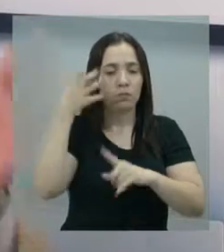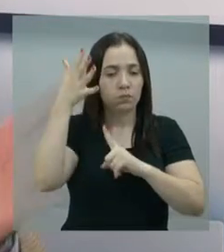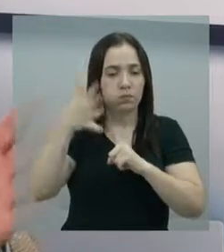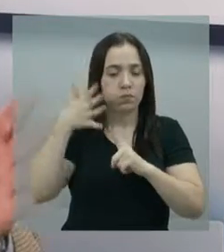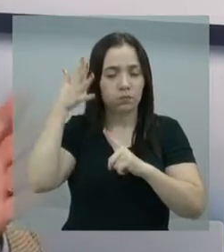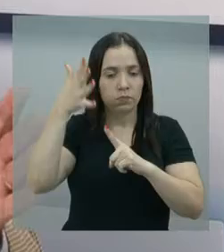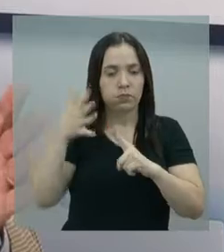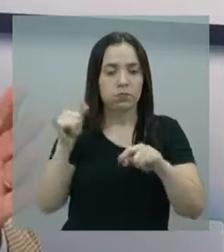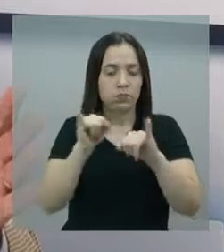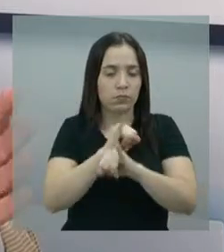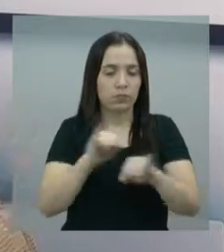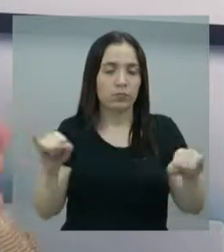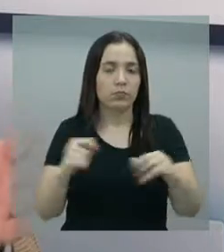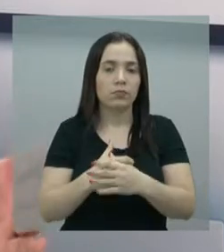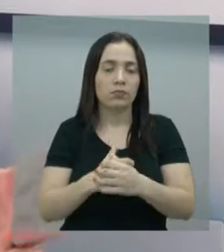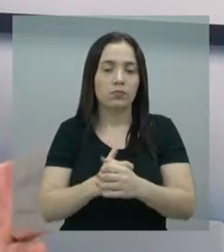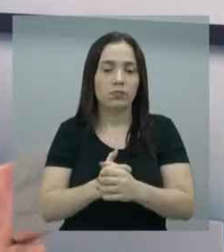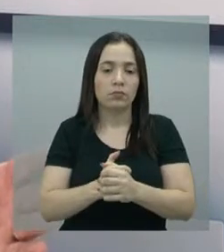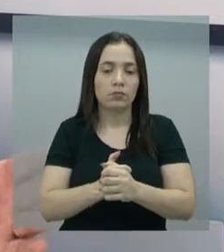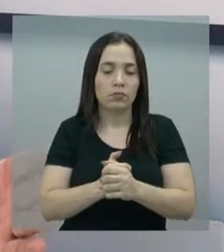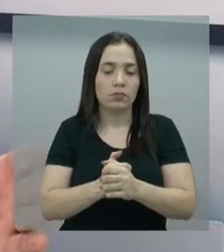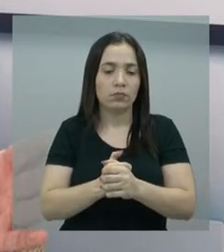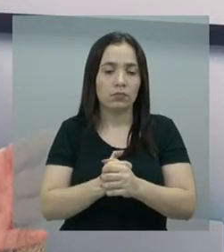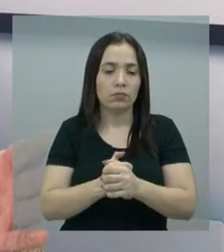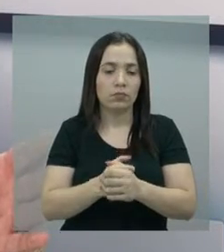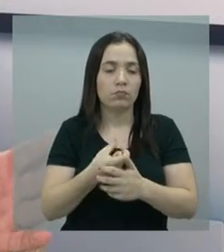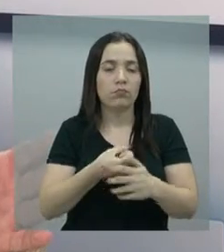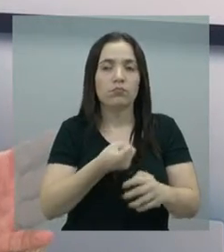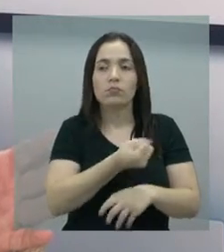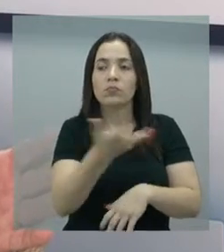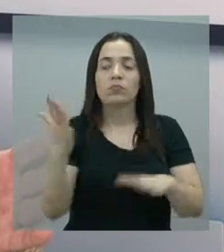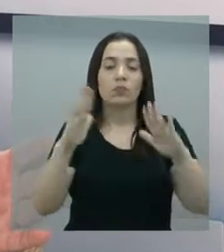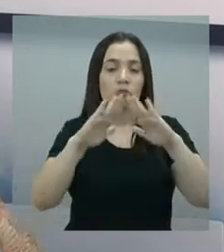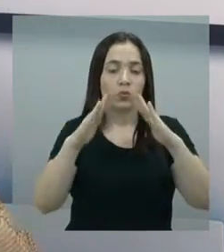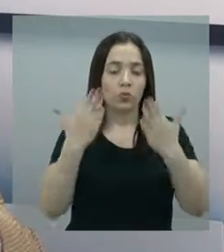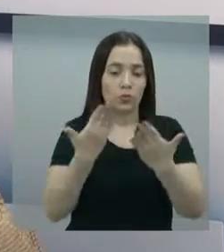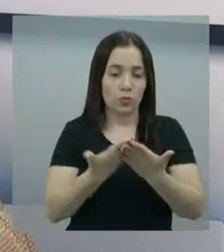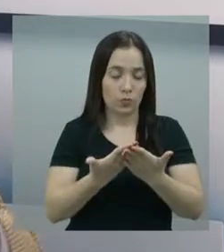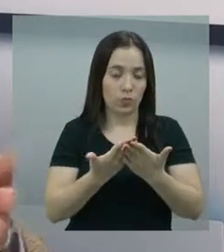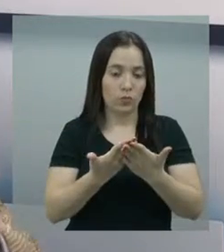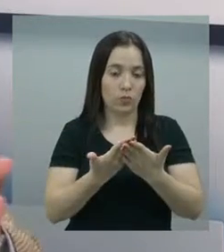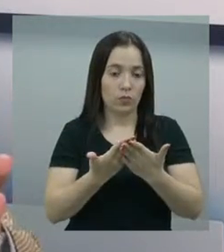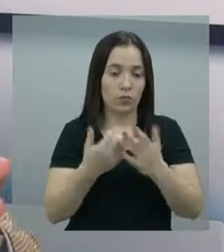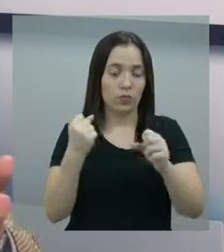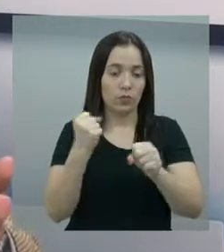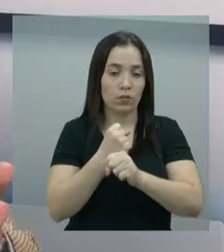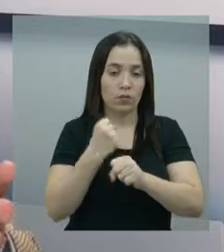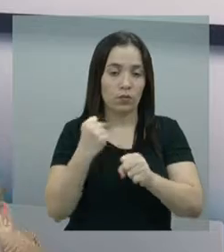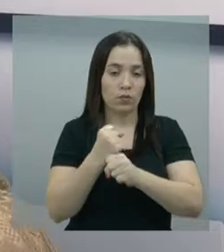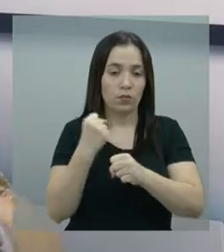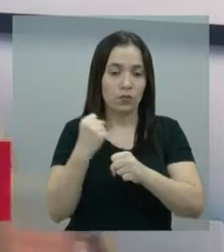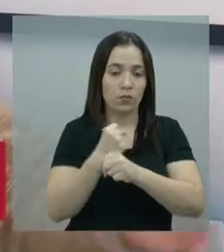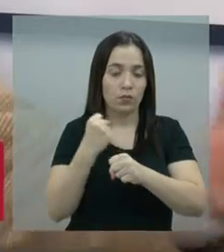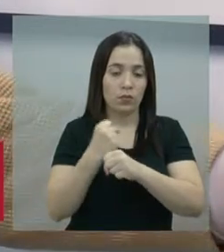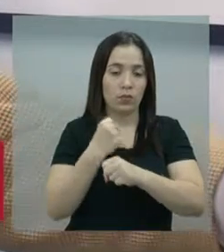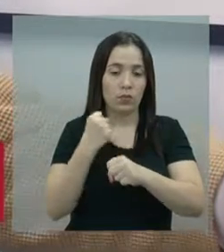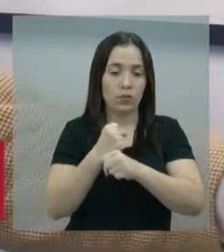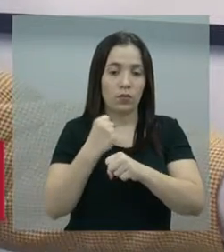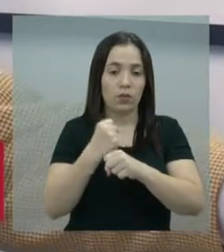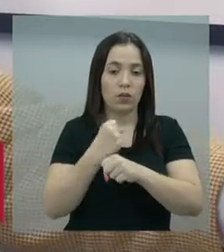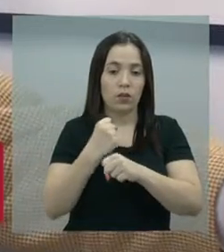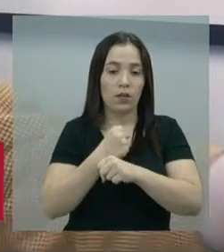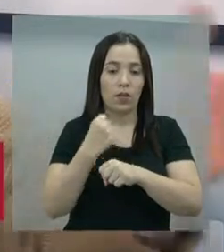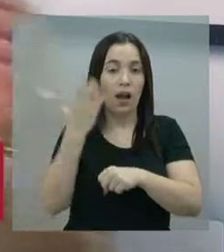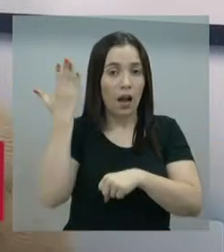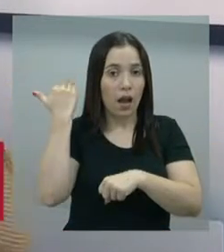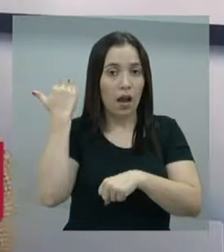um dado, né, do número de escolas do Brasil, o número de escolas que estava sendo construído no Brasil, quase a metade era no Ceará